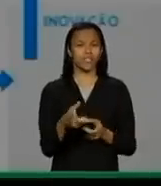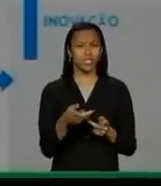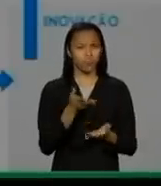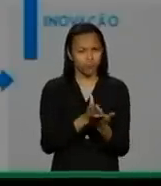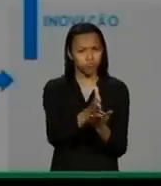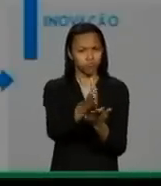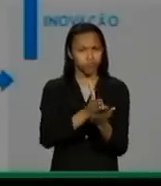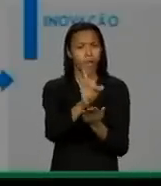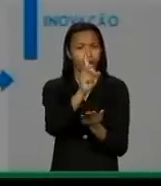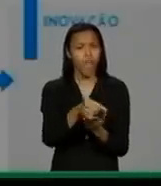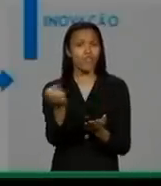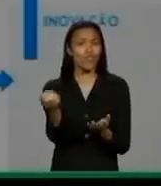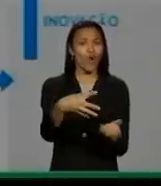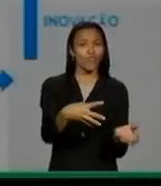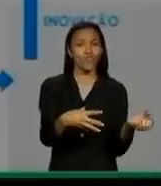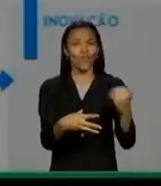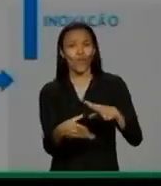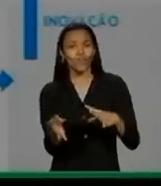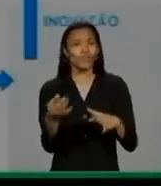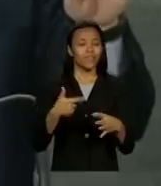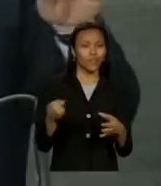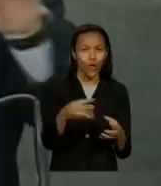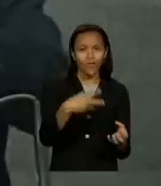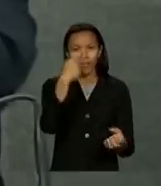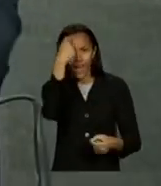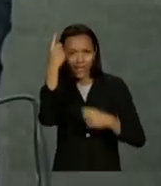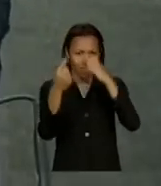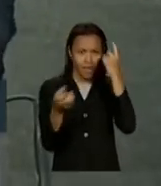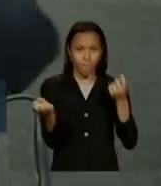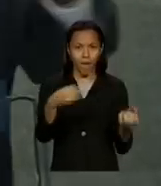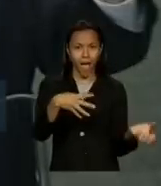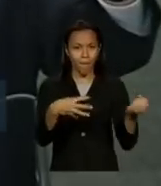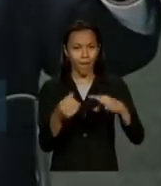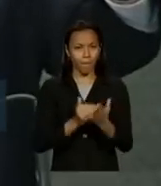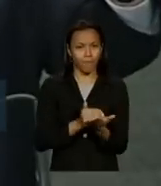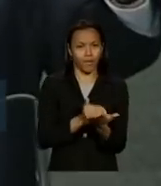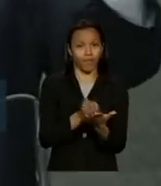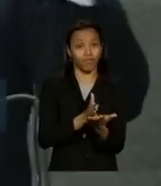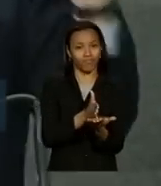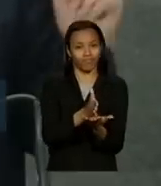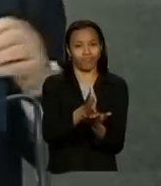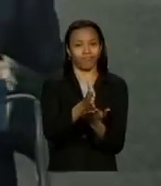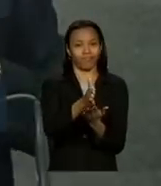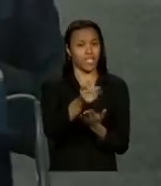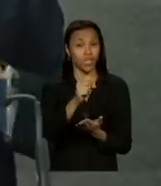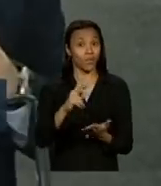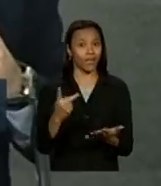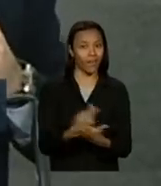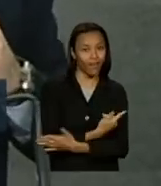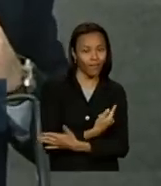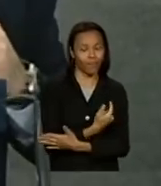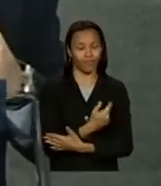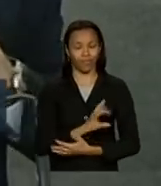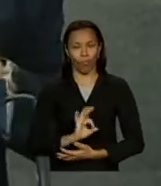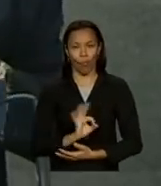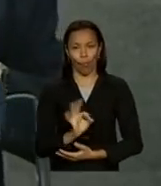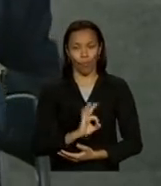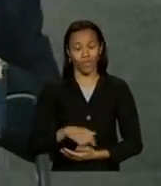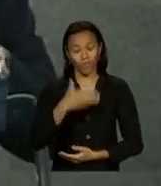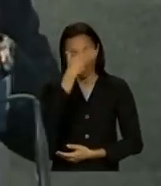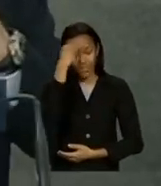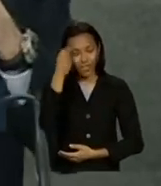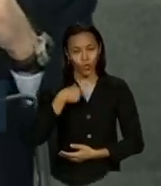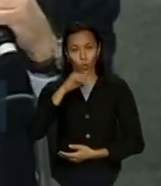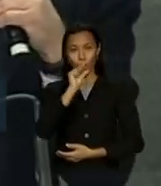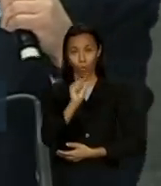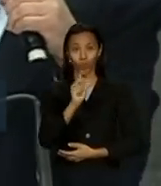Inovação quem dá o lucro e o resultado de hoje é um padrão bem estabelecido sem falhas eu me esqueci um pouco